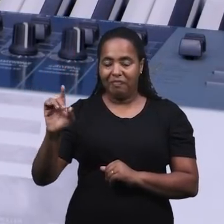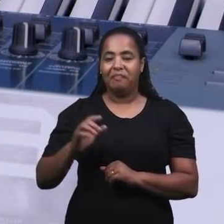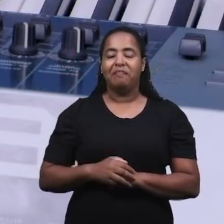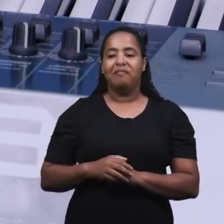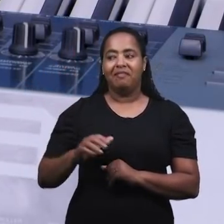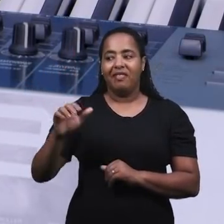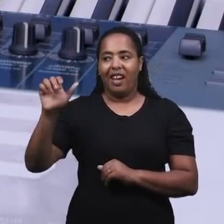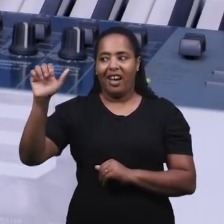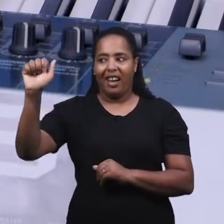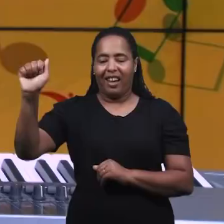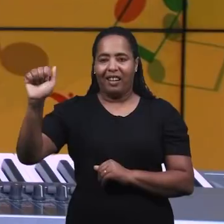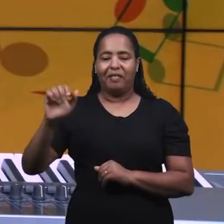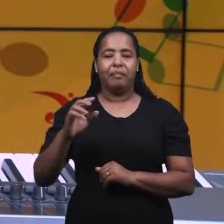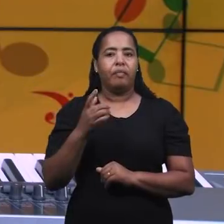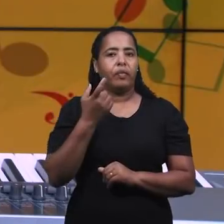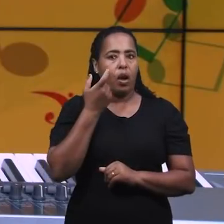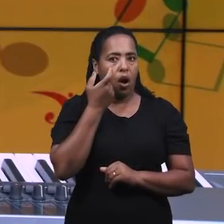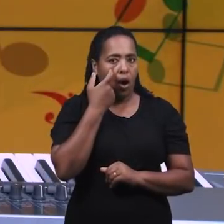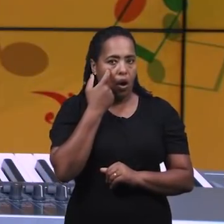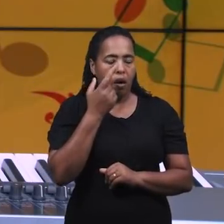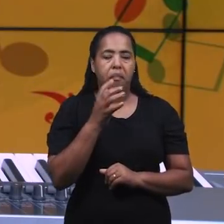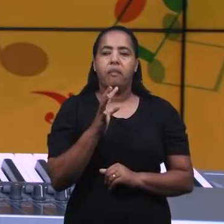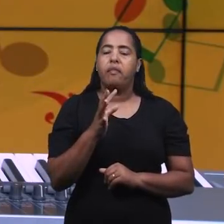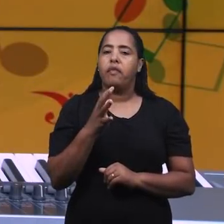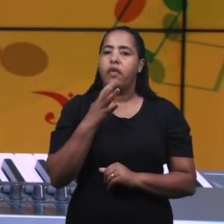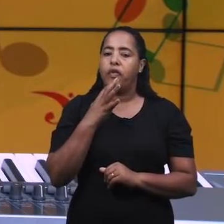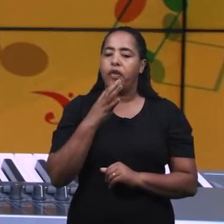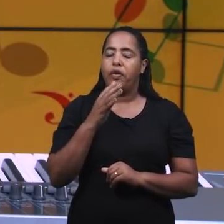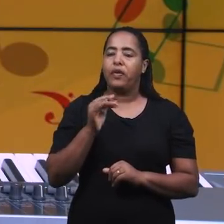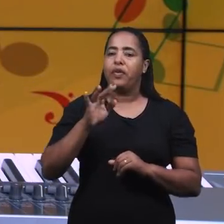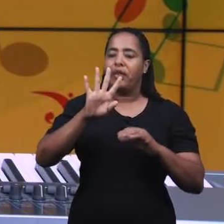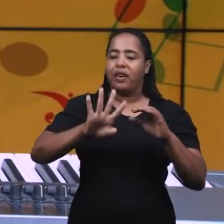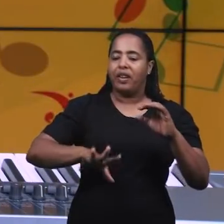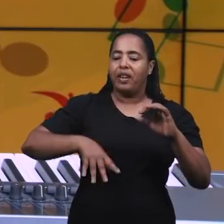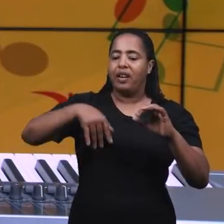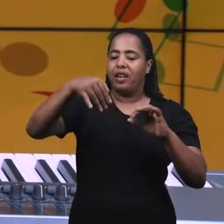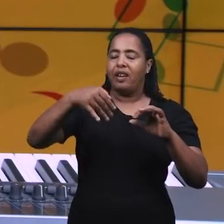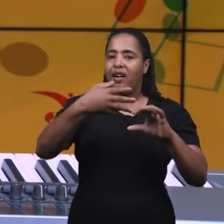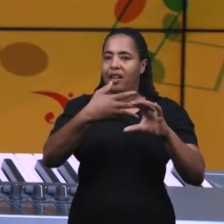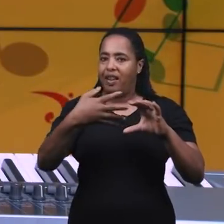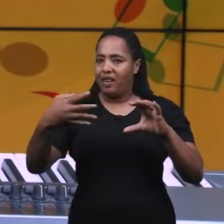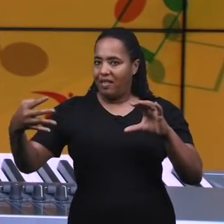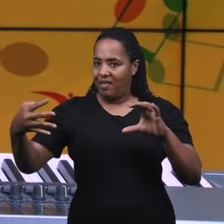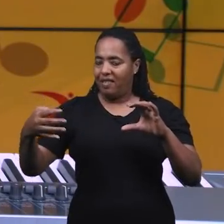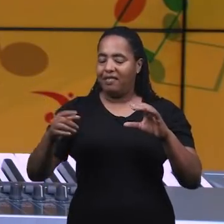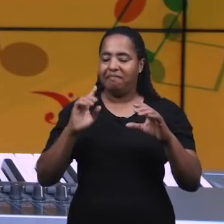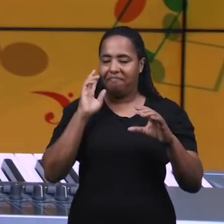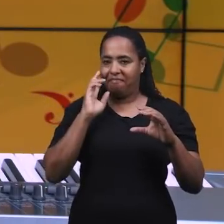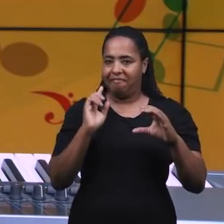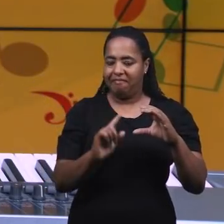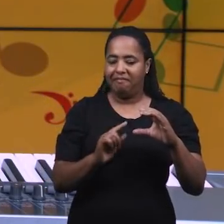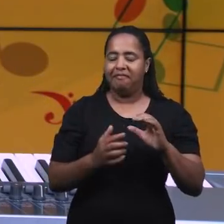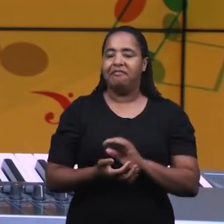A. Agora vamos conhecer a partitura com as cifras.